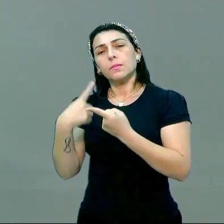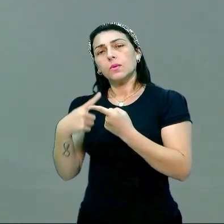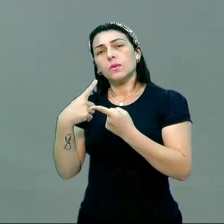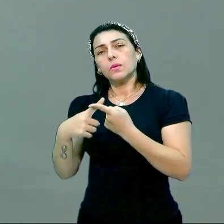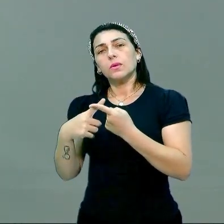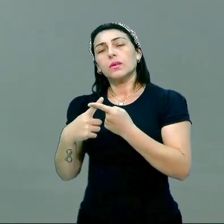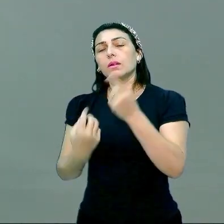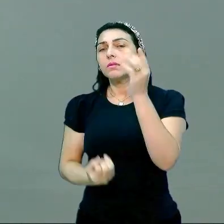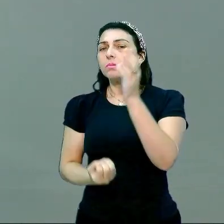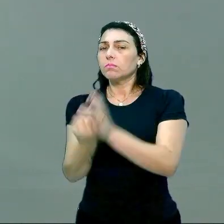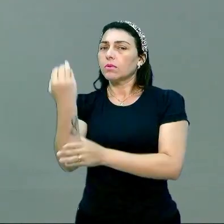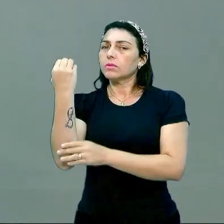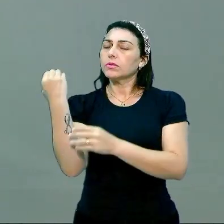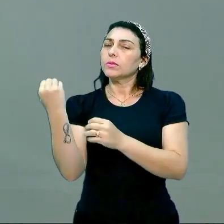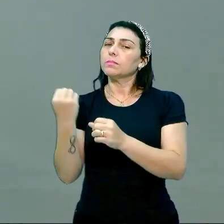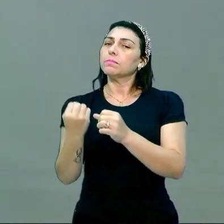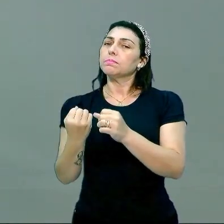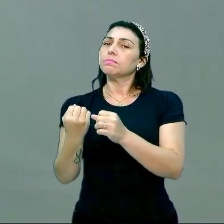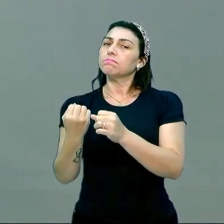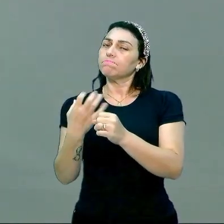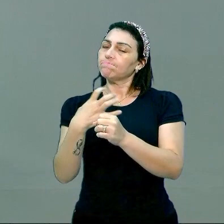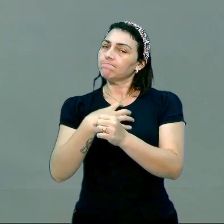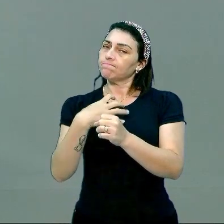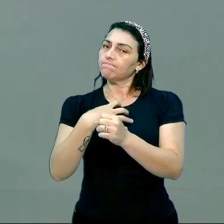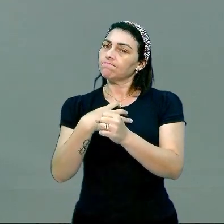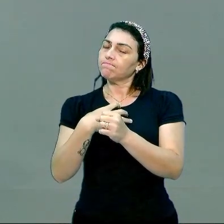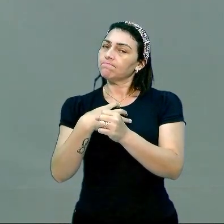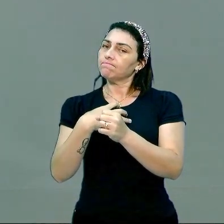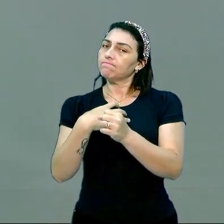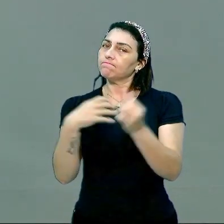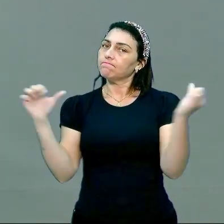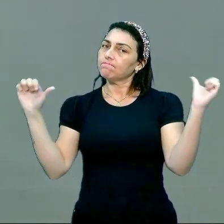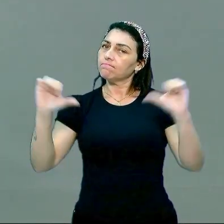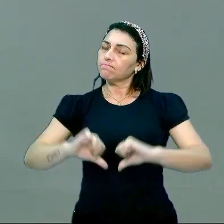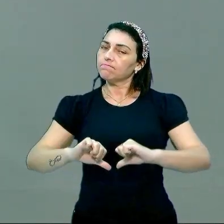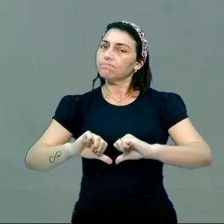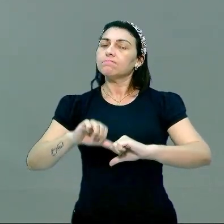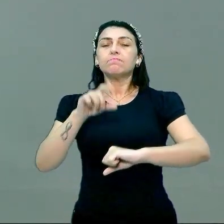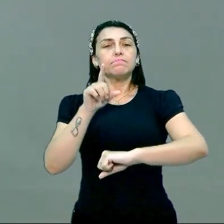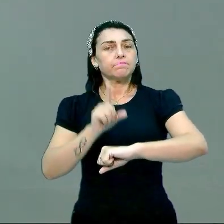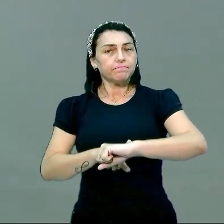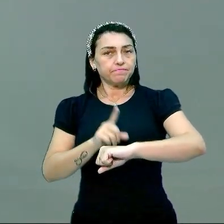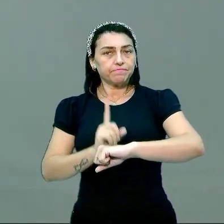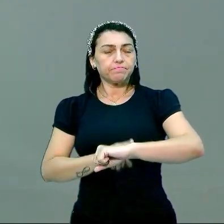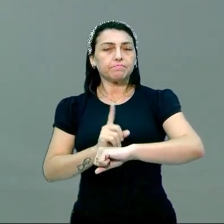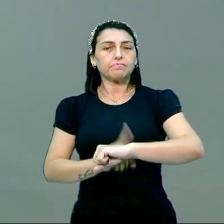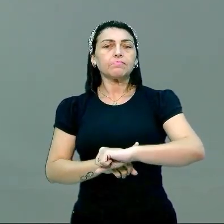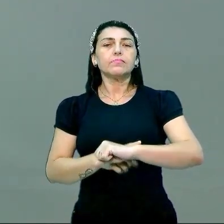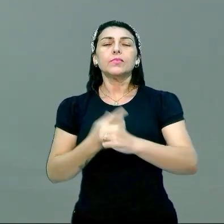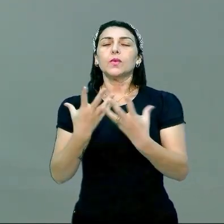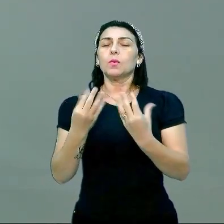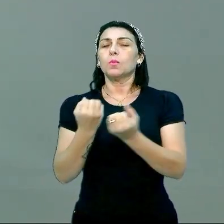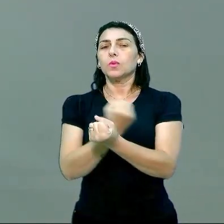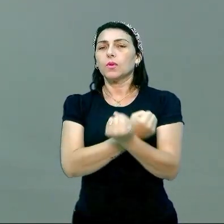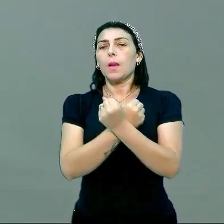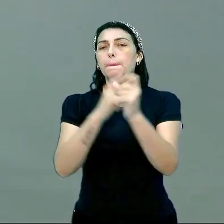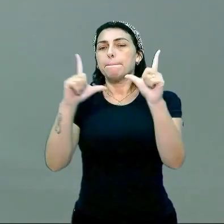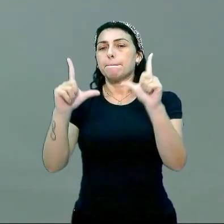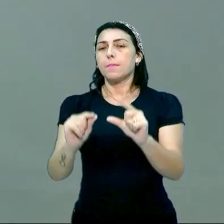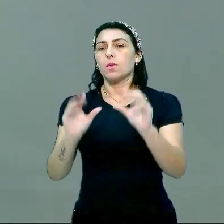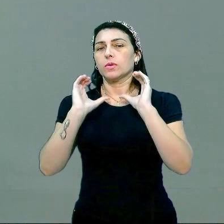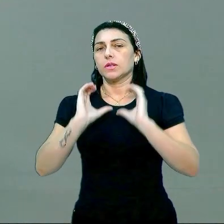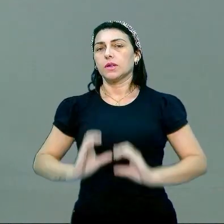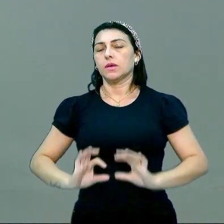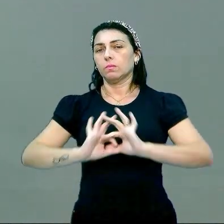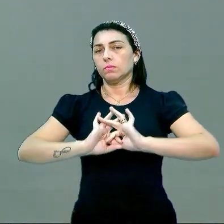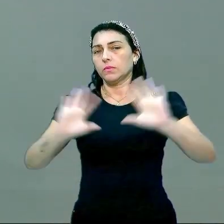esse modo de produção faliu num determinado momento da história. é muito escravo para pouco